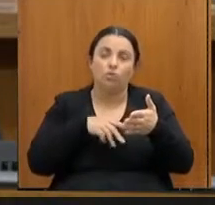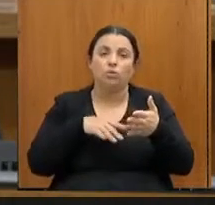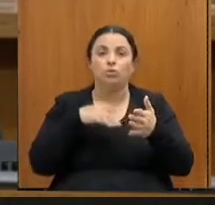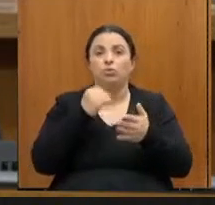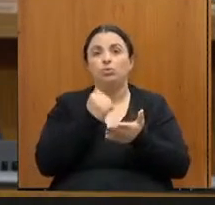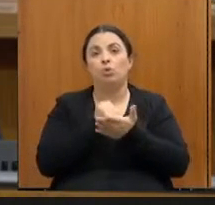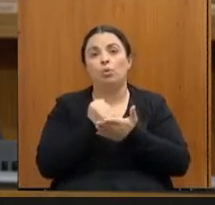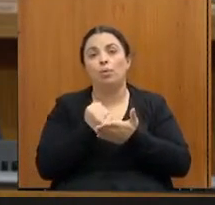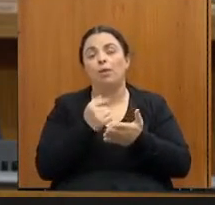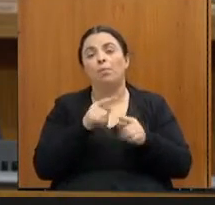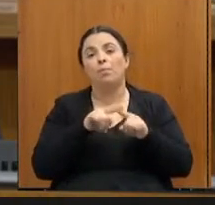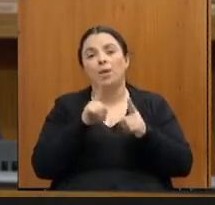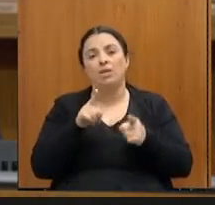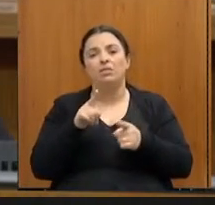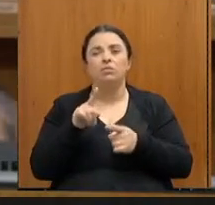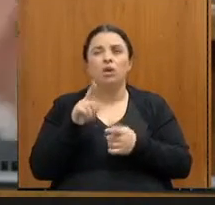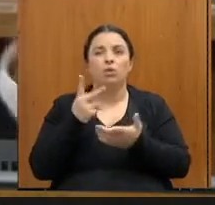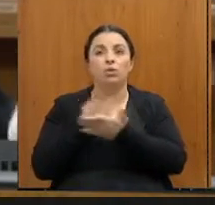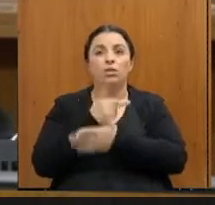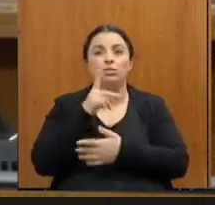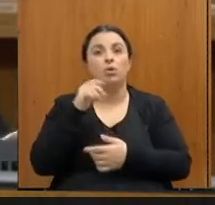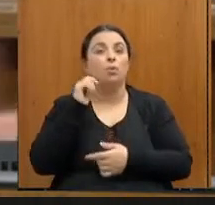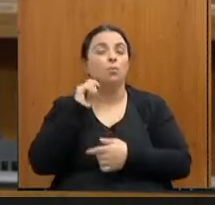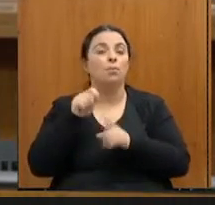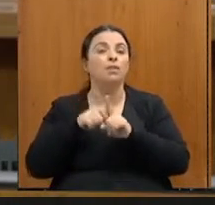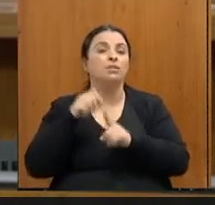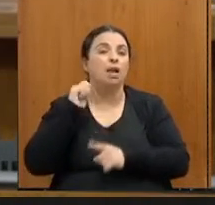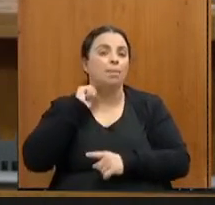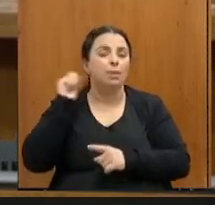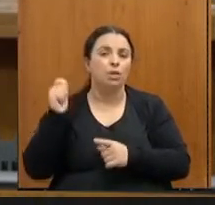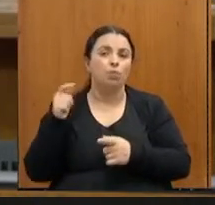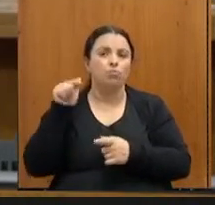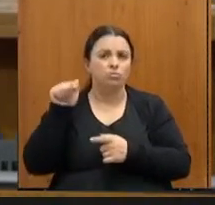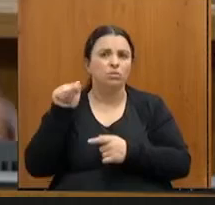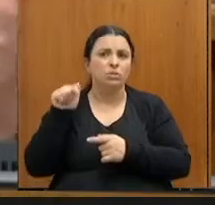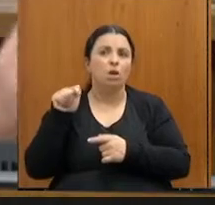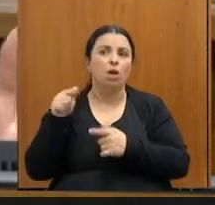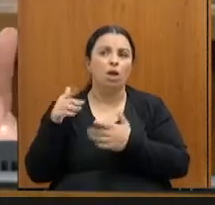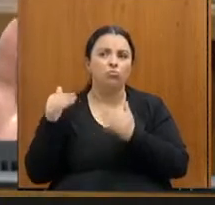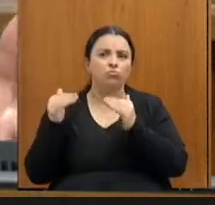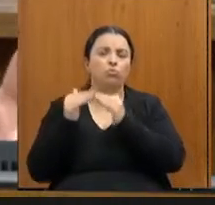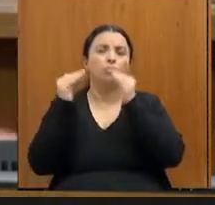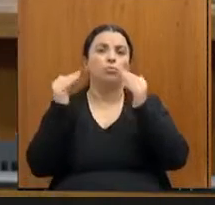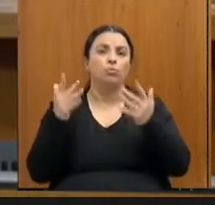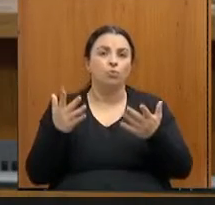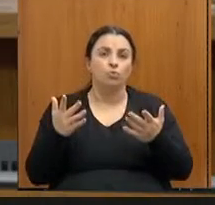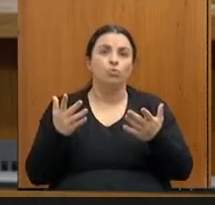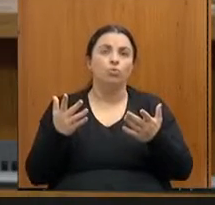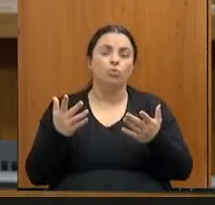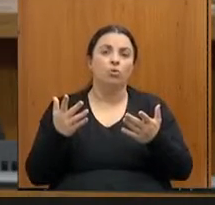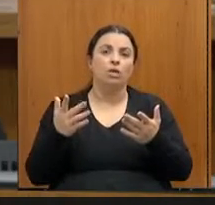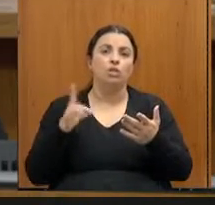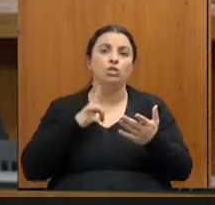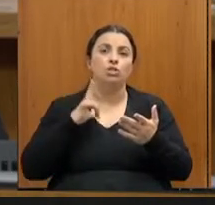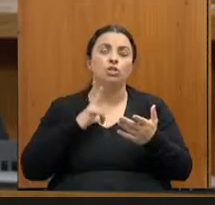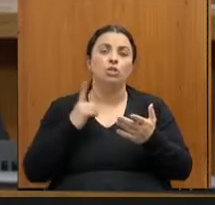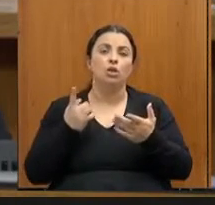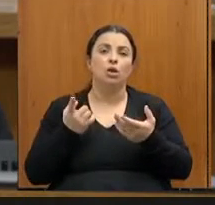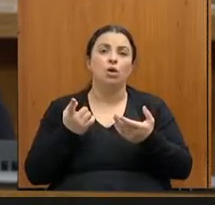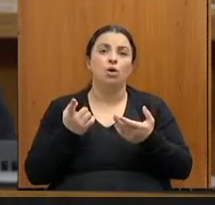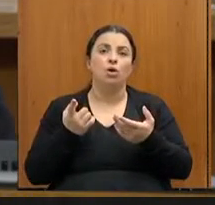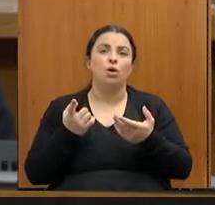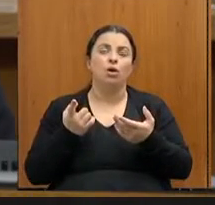abril foi convalidar não serviço que efetivamente foi realizada que a gente um sigilo vinculado a